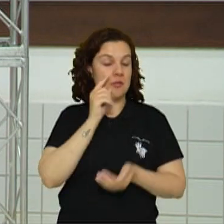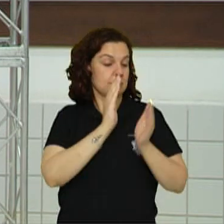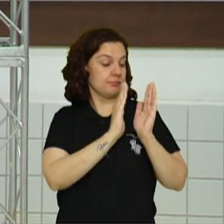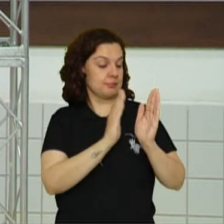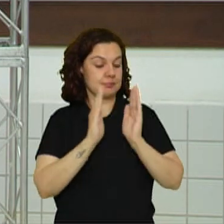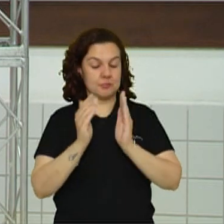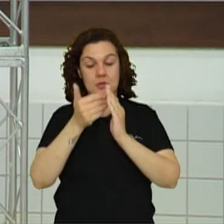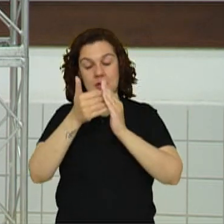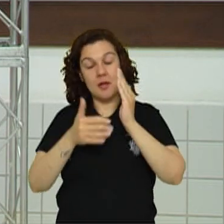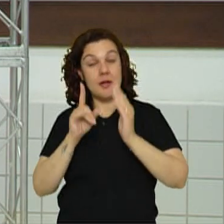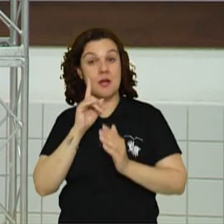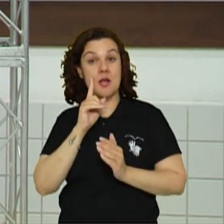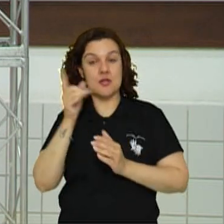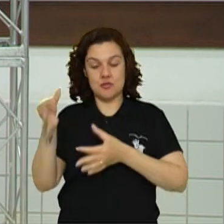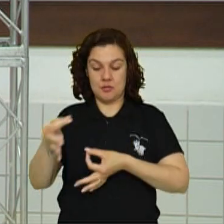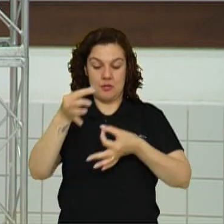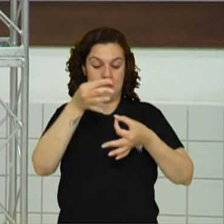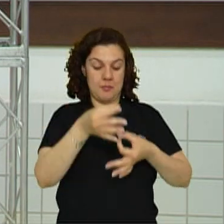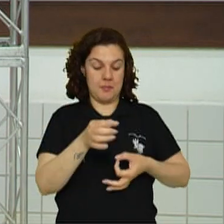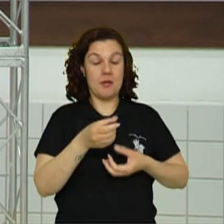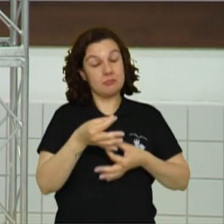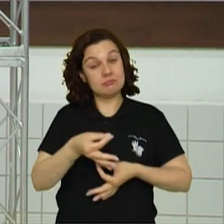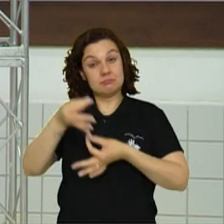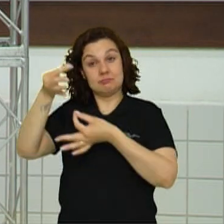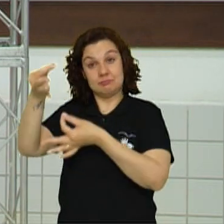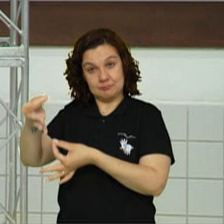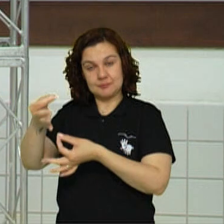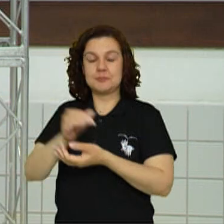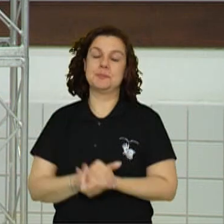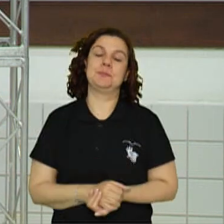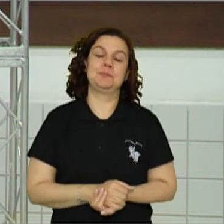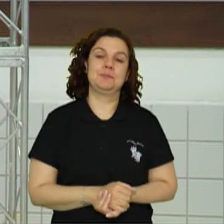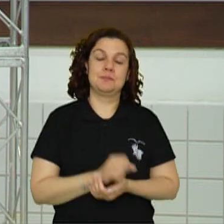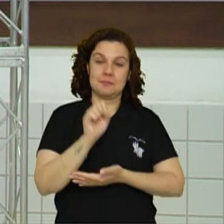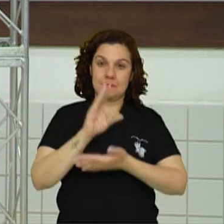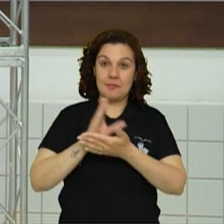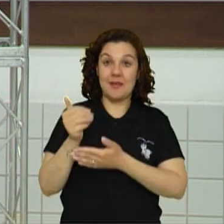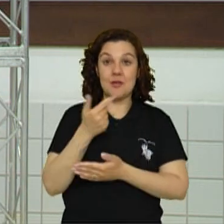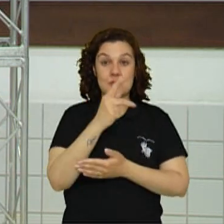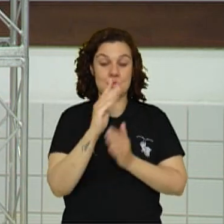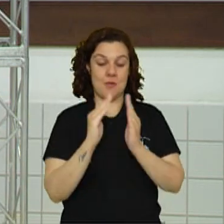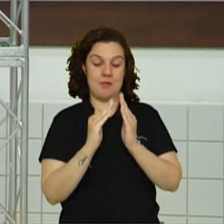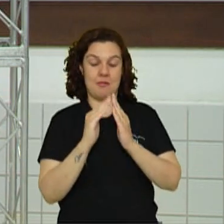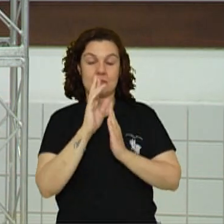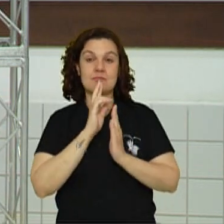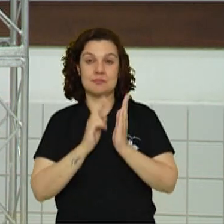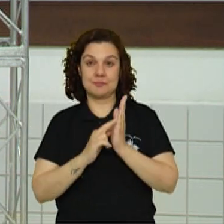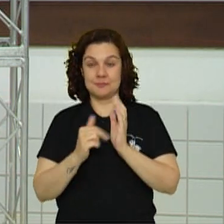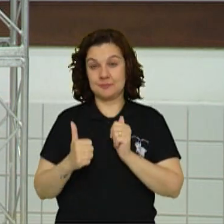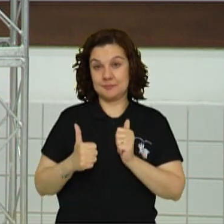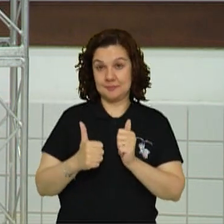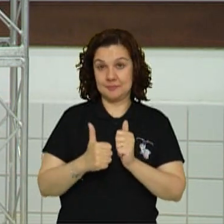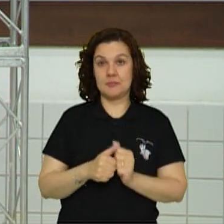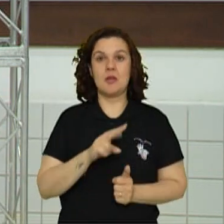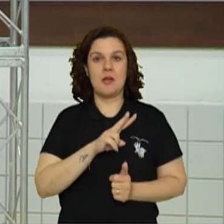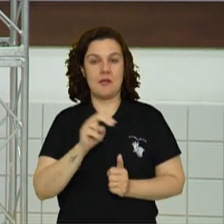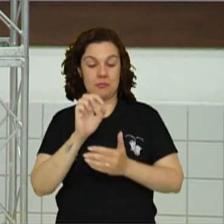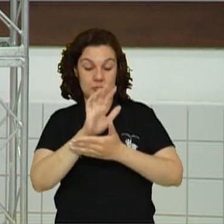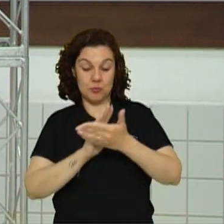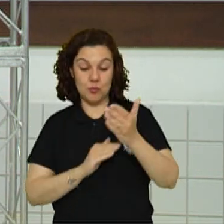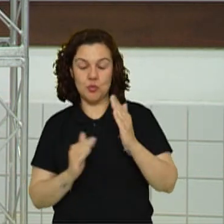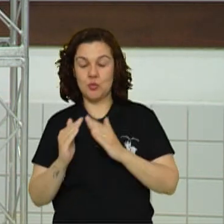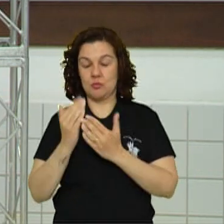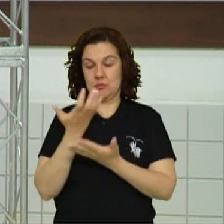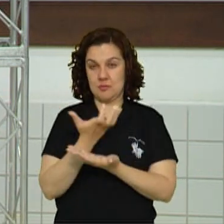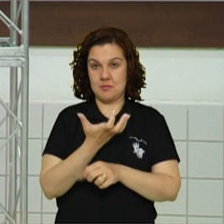cronograma, a data de retirada, a data da entrega dessas atividades que você vai levar para casa para resolver, tá bom? Vai ter atividade de todas as disciplinas